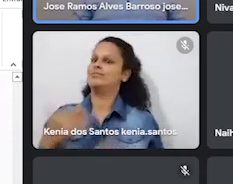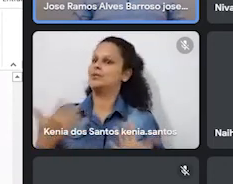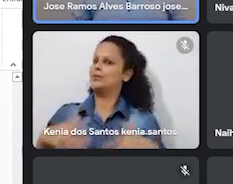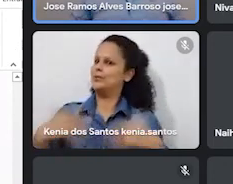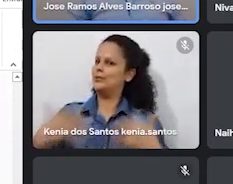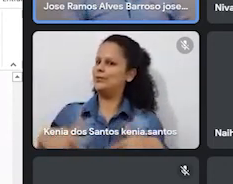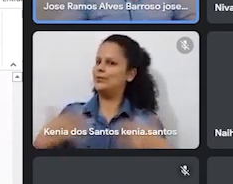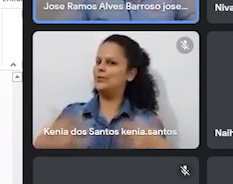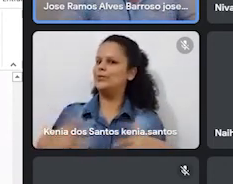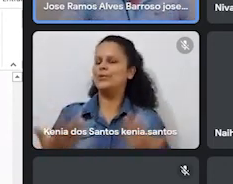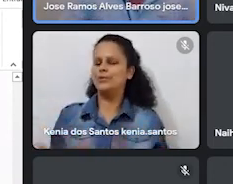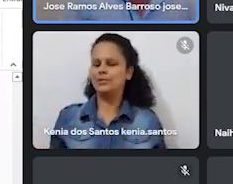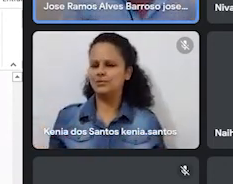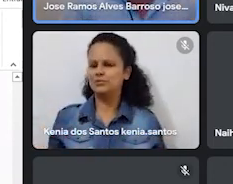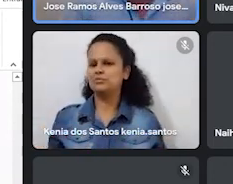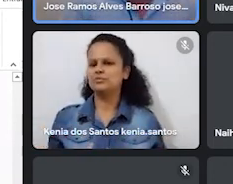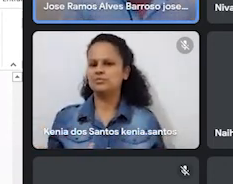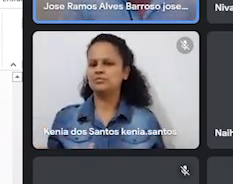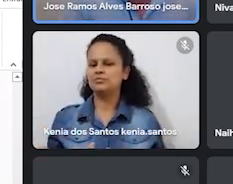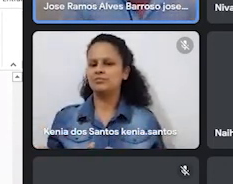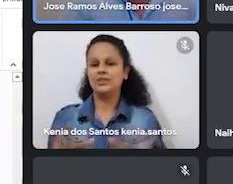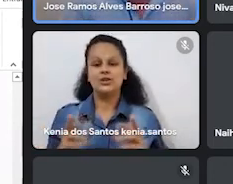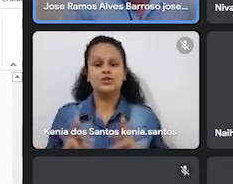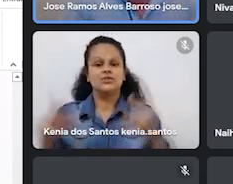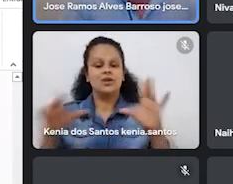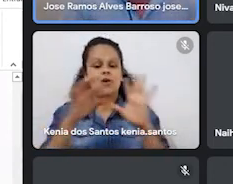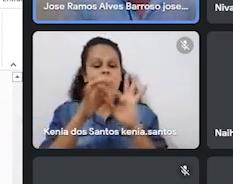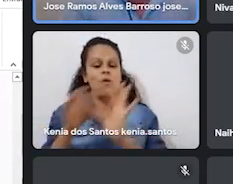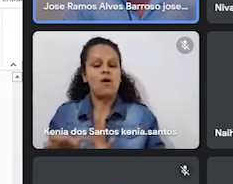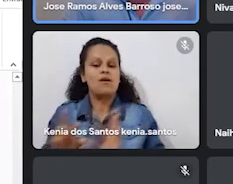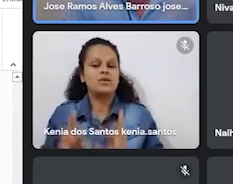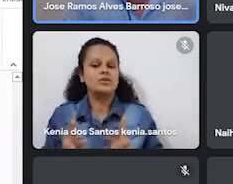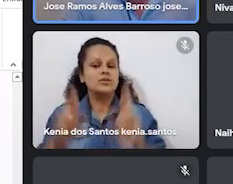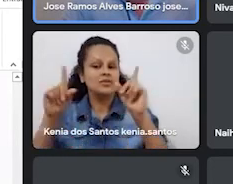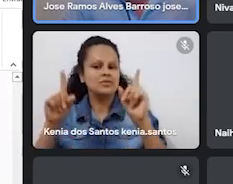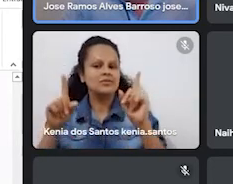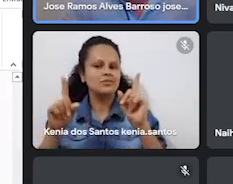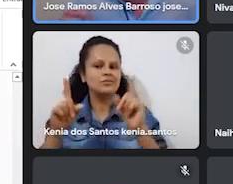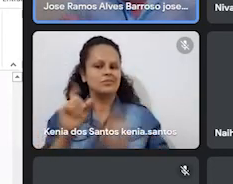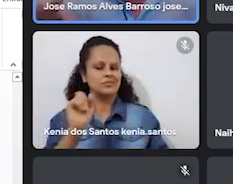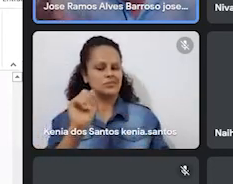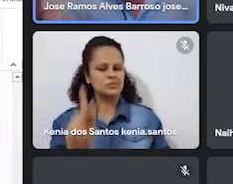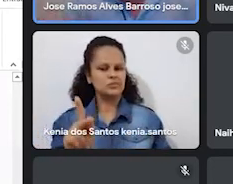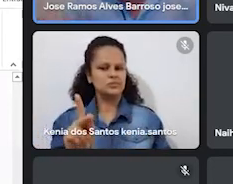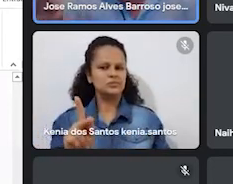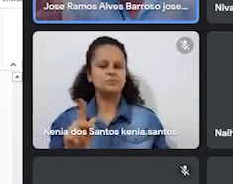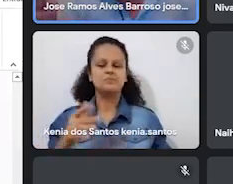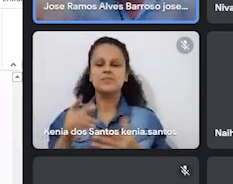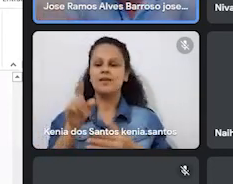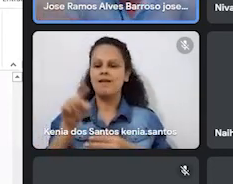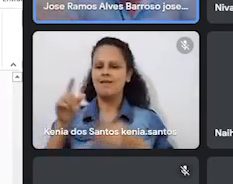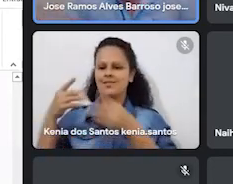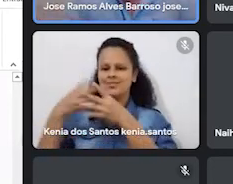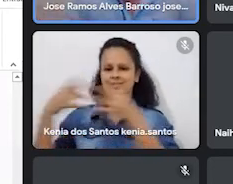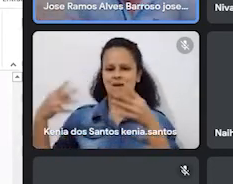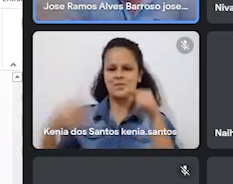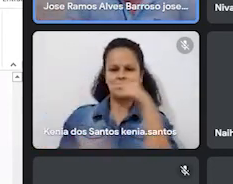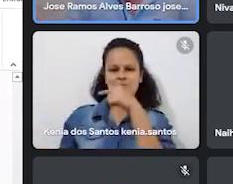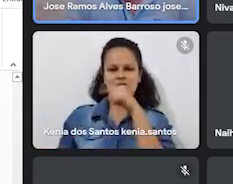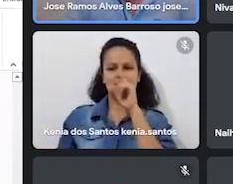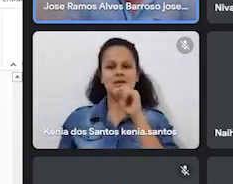é uma situação bem diferente, ok? É em condições